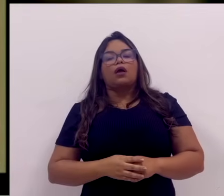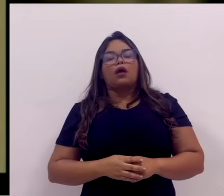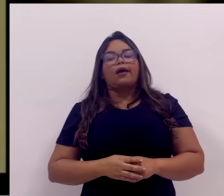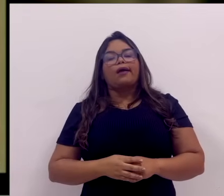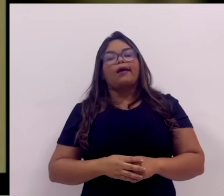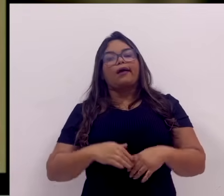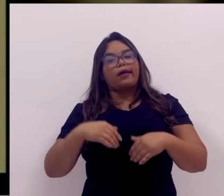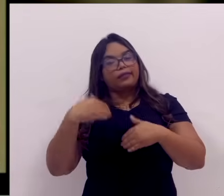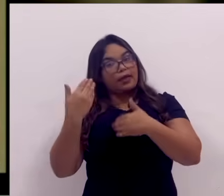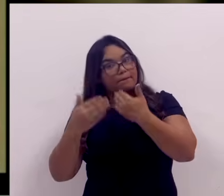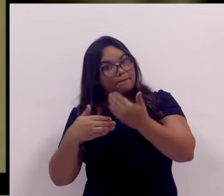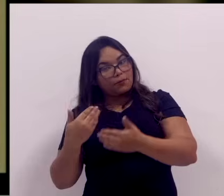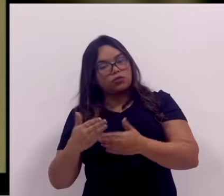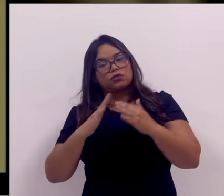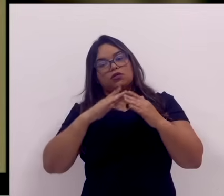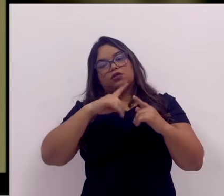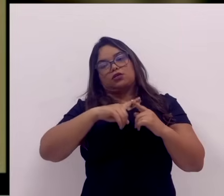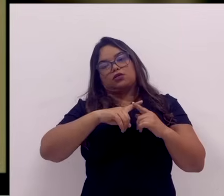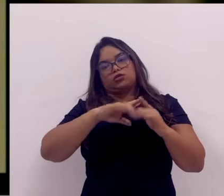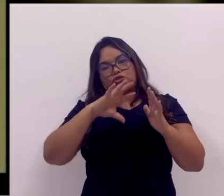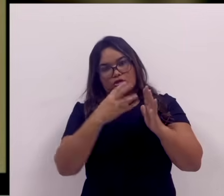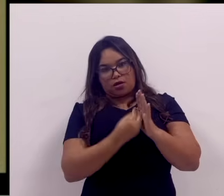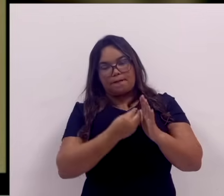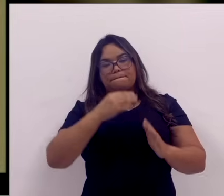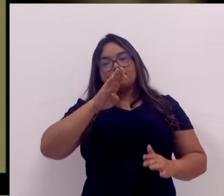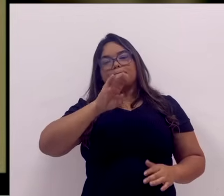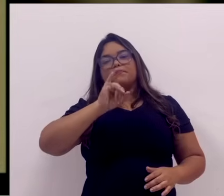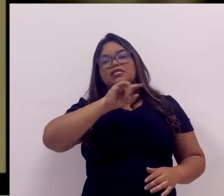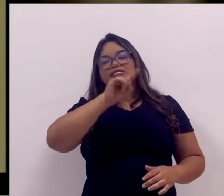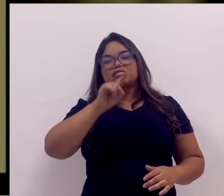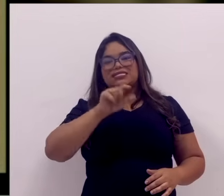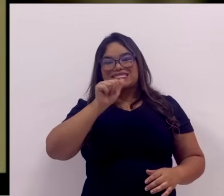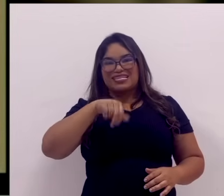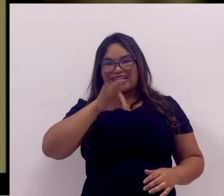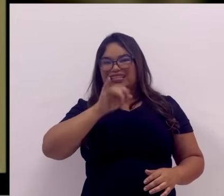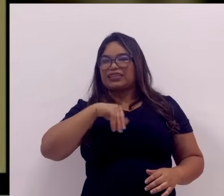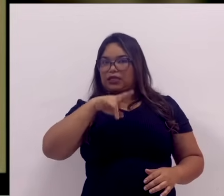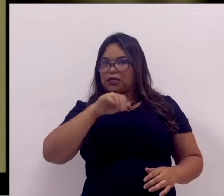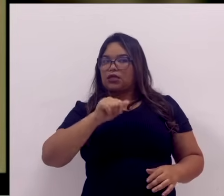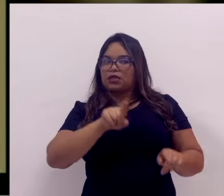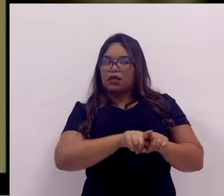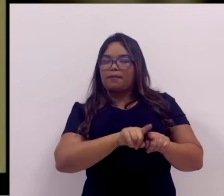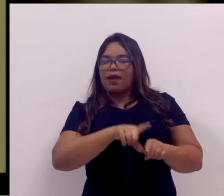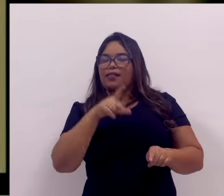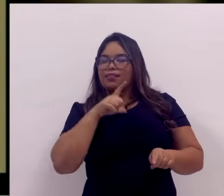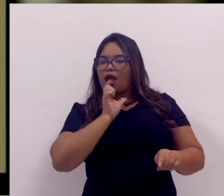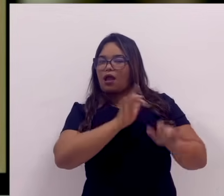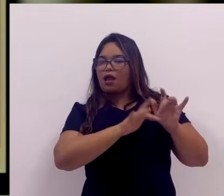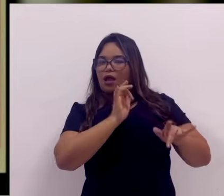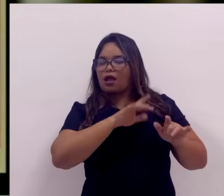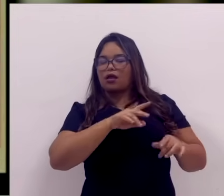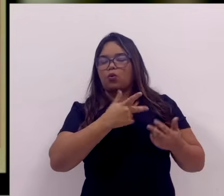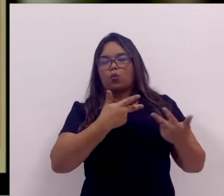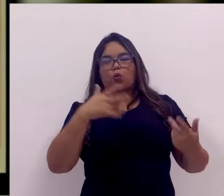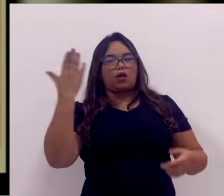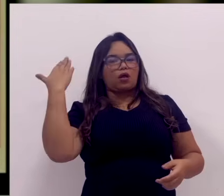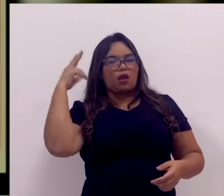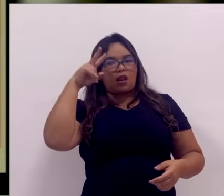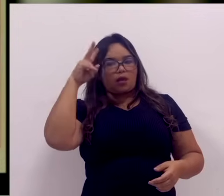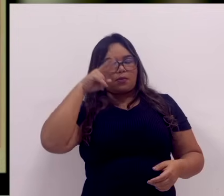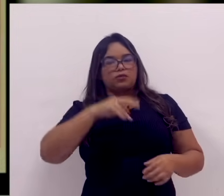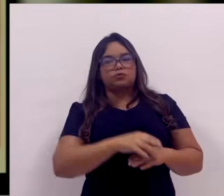seu rastro também. E para quem gosta de canos, estes eram muito bons, tubos que duraram todo este tempo.